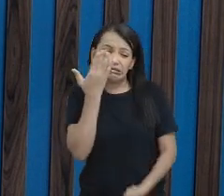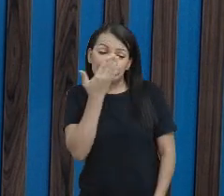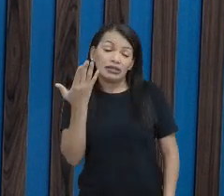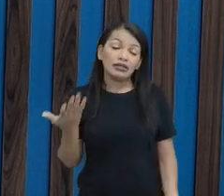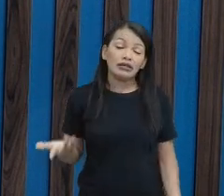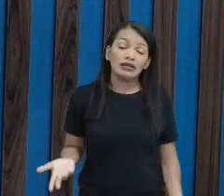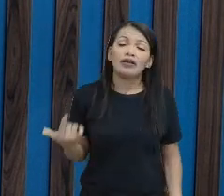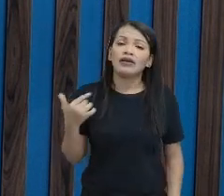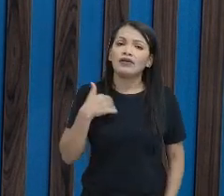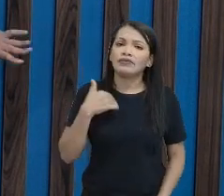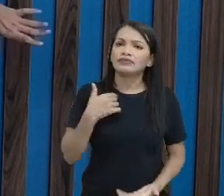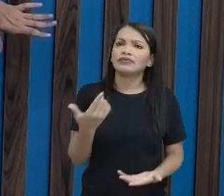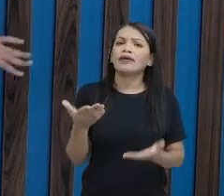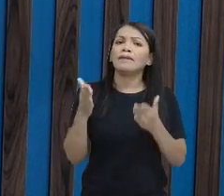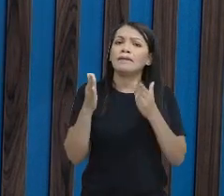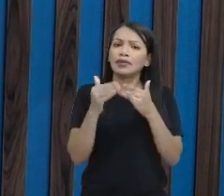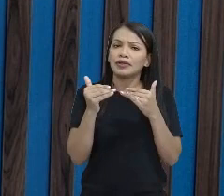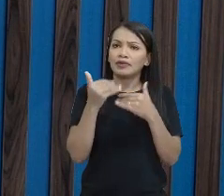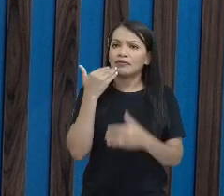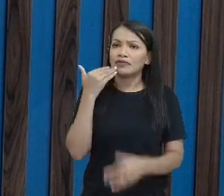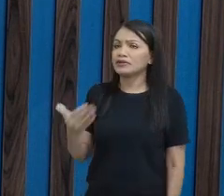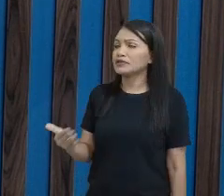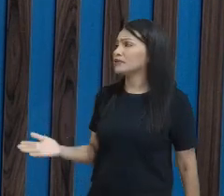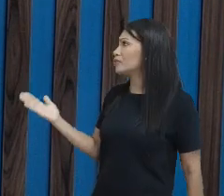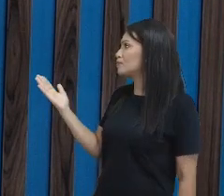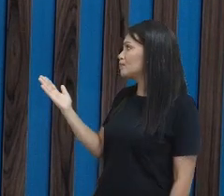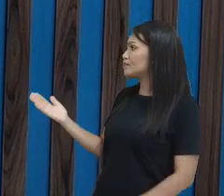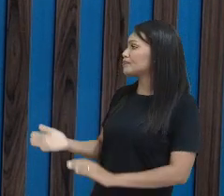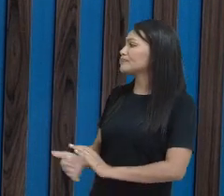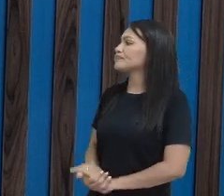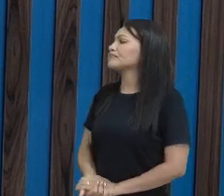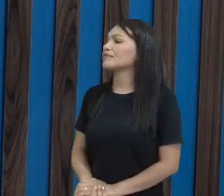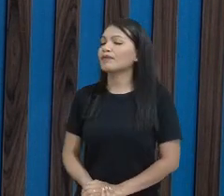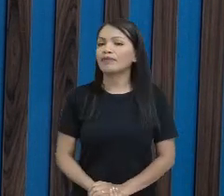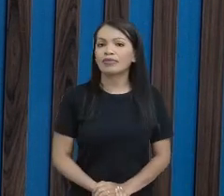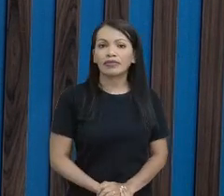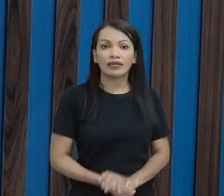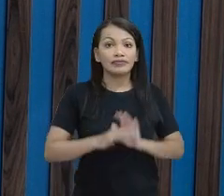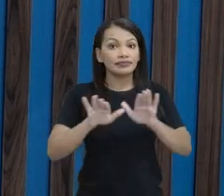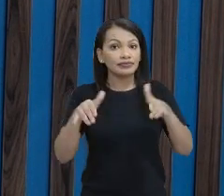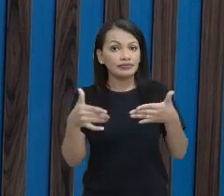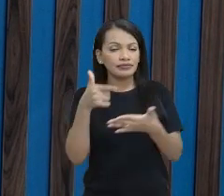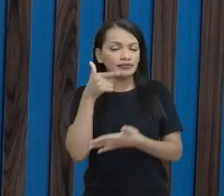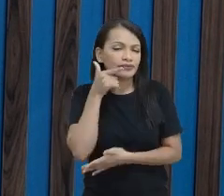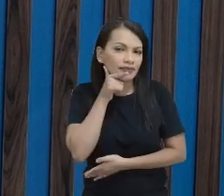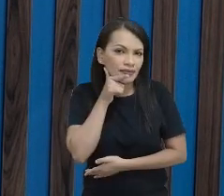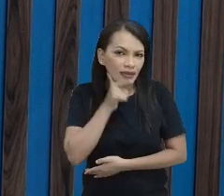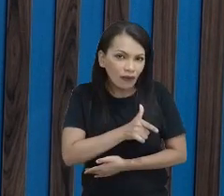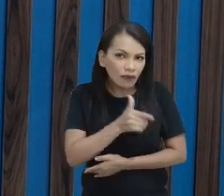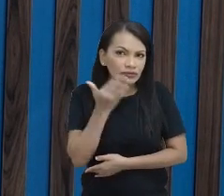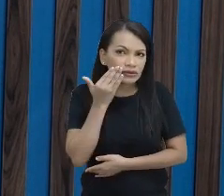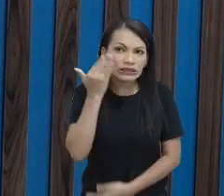gente coloca, e eu vou pedir para a gente colocar a imagem em tela cheia, quando a gente consegue